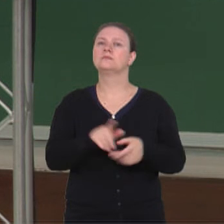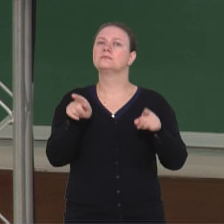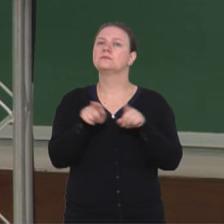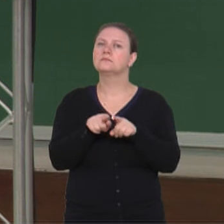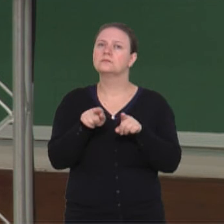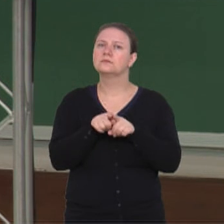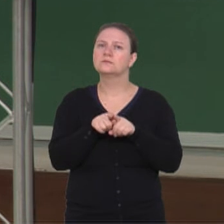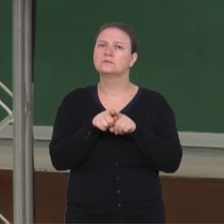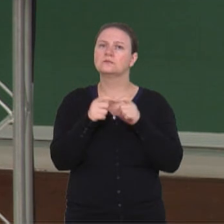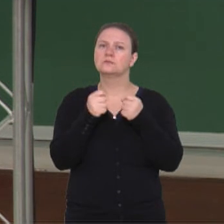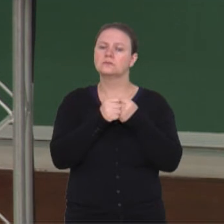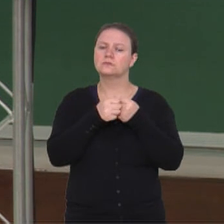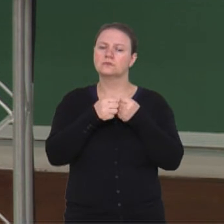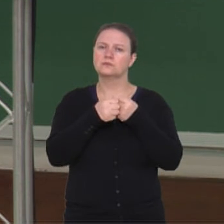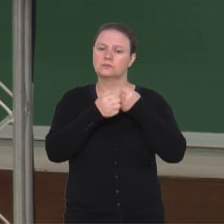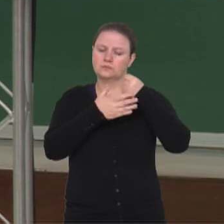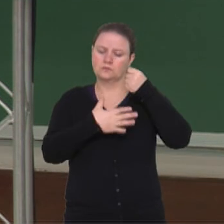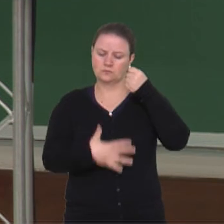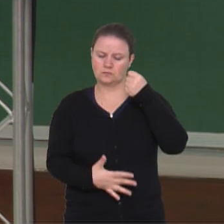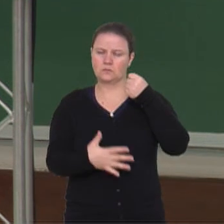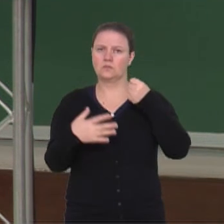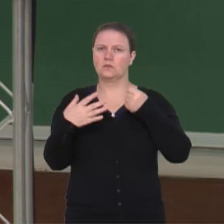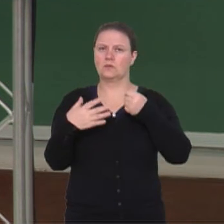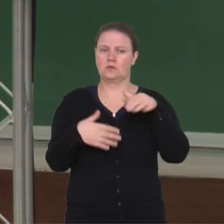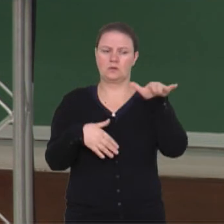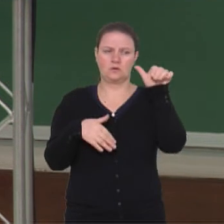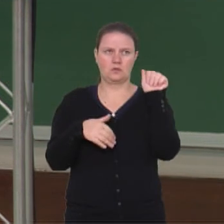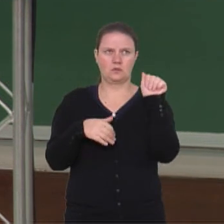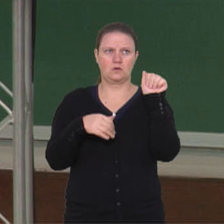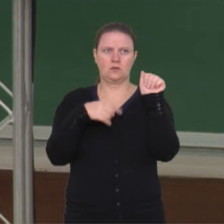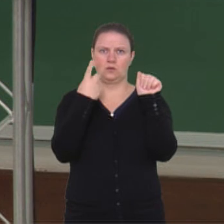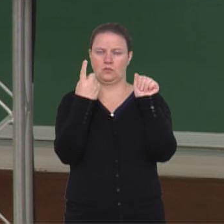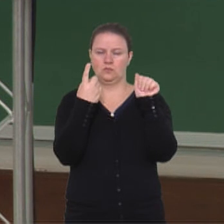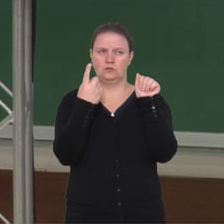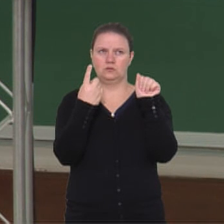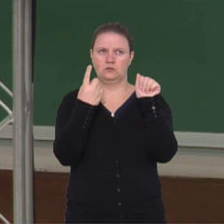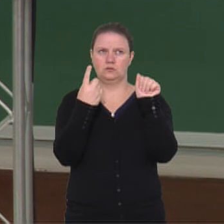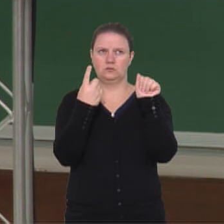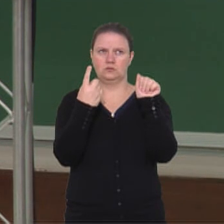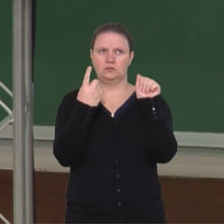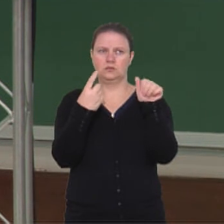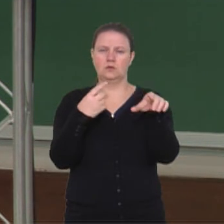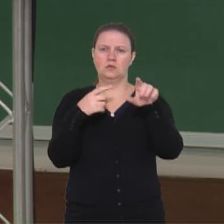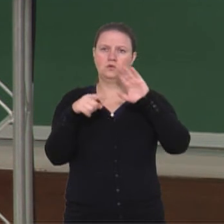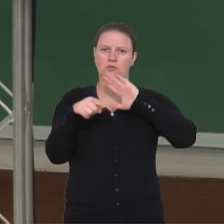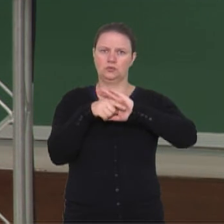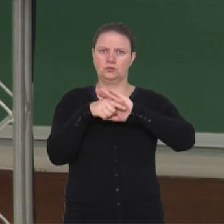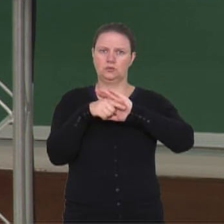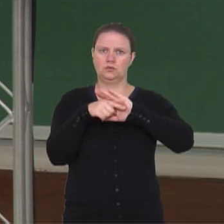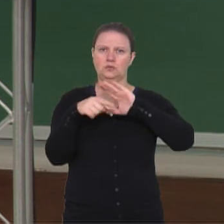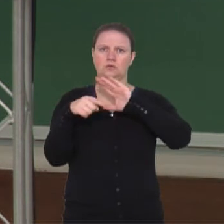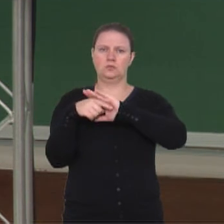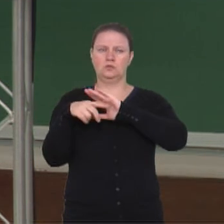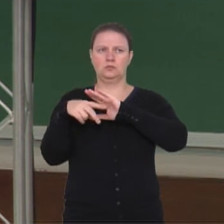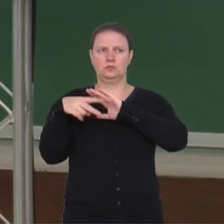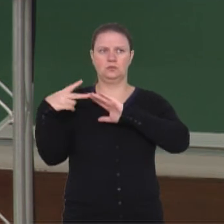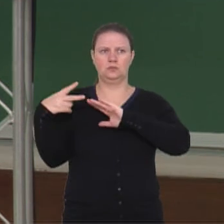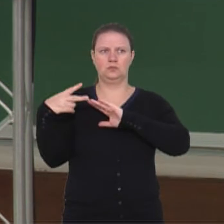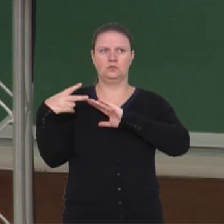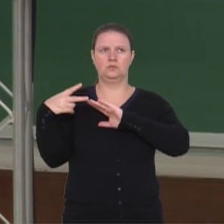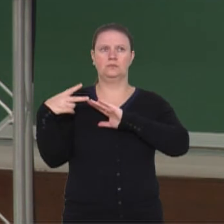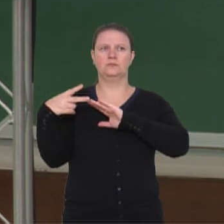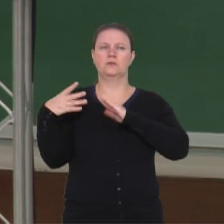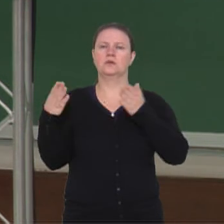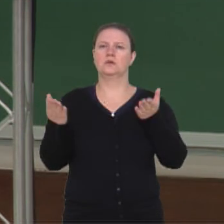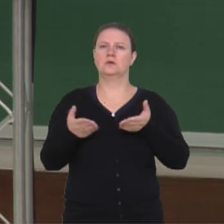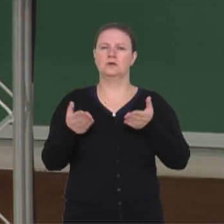como fatoração vai ter coeficiente A, 1, x menos x1, x menos x2, x menos 4, x mais